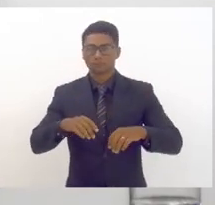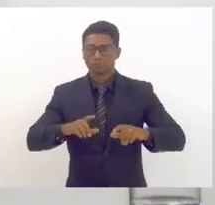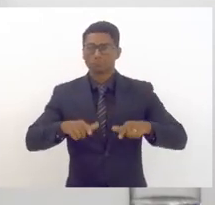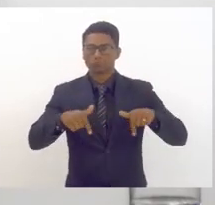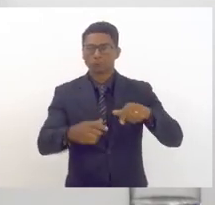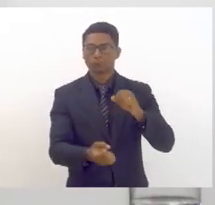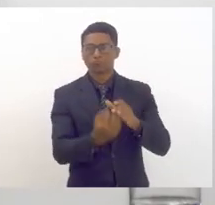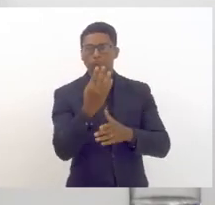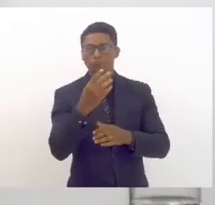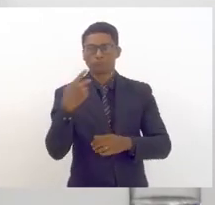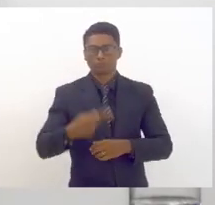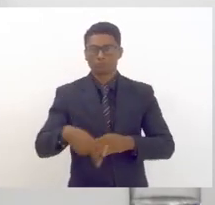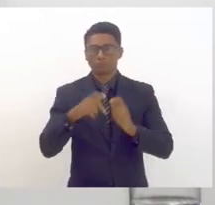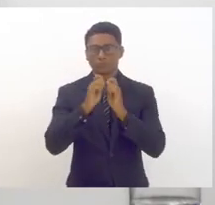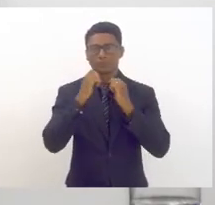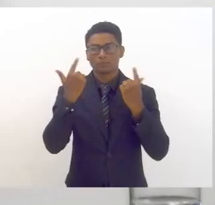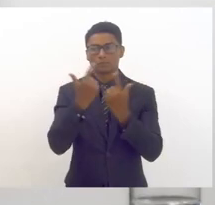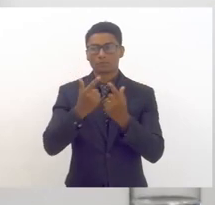nessa casa,